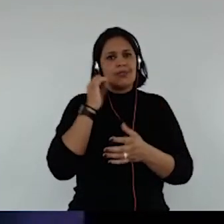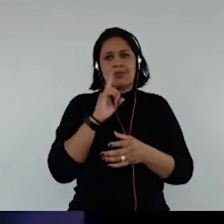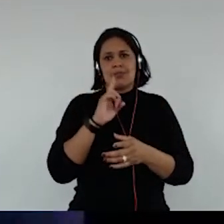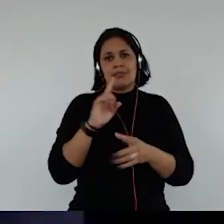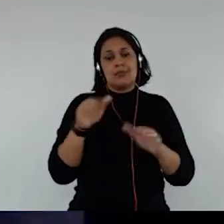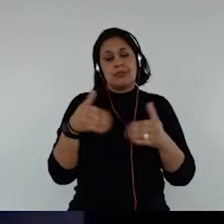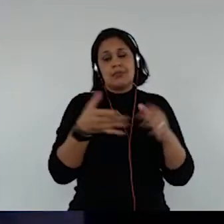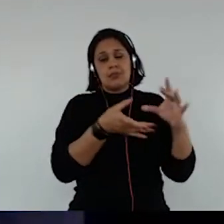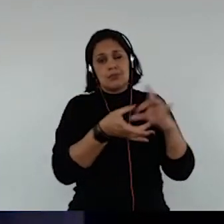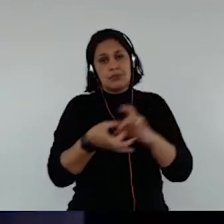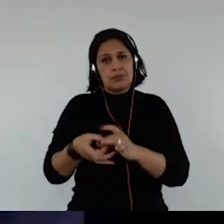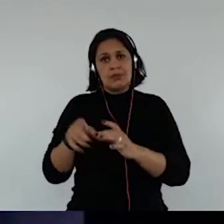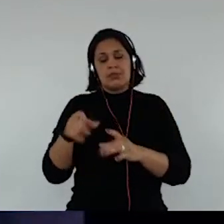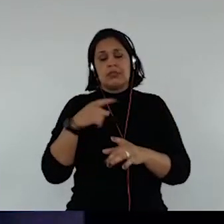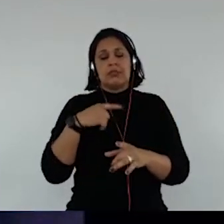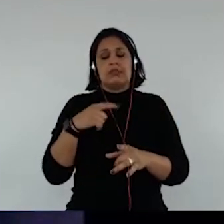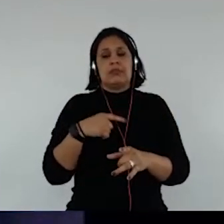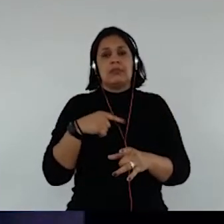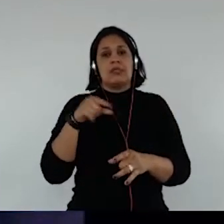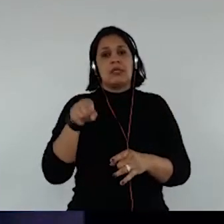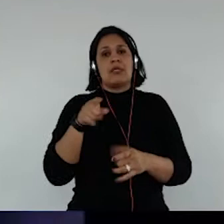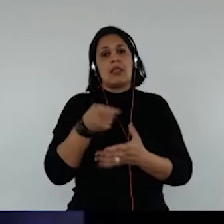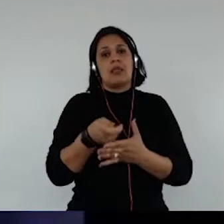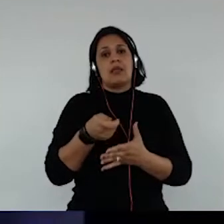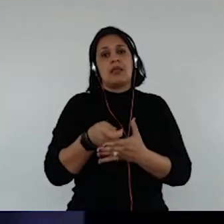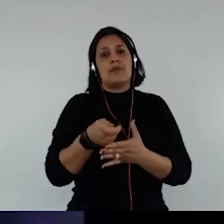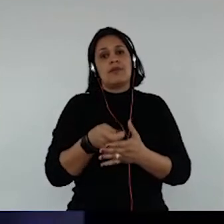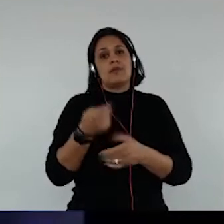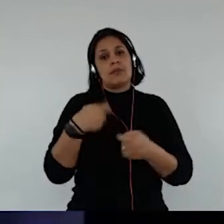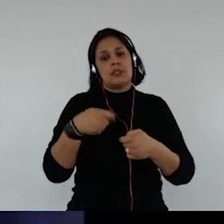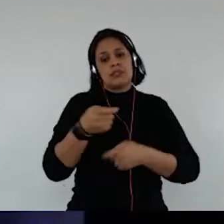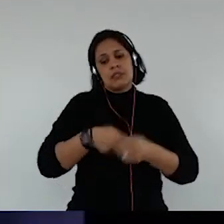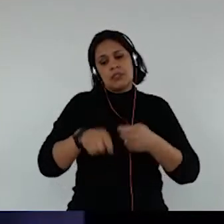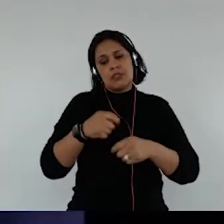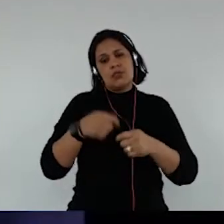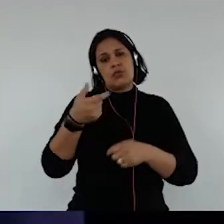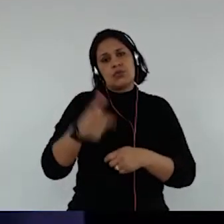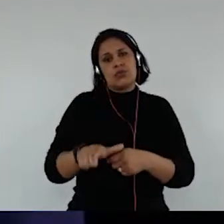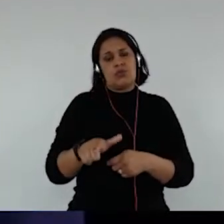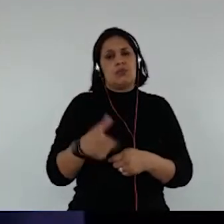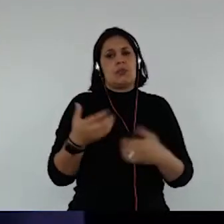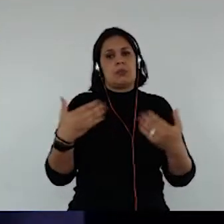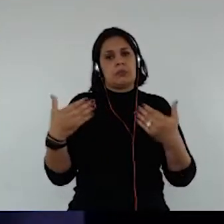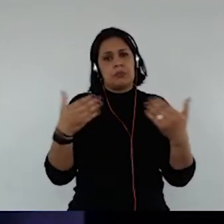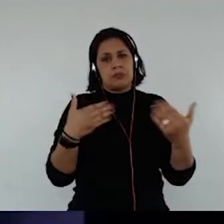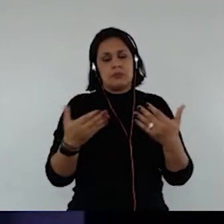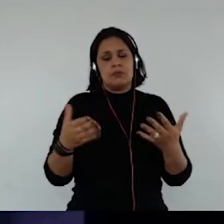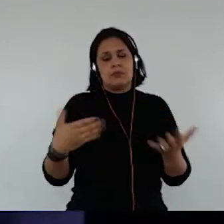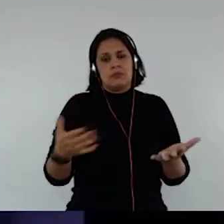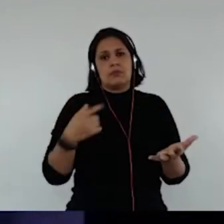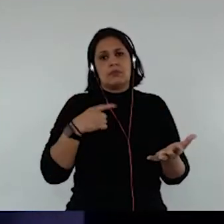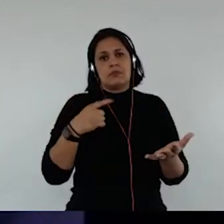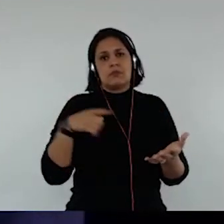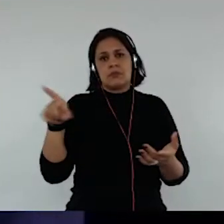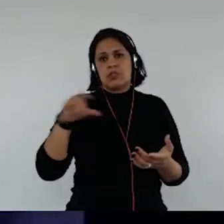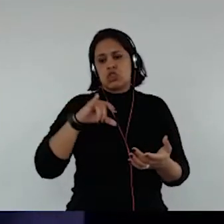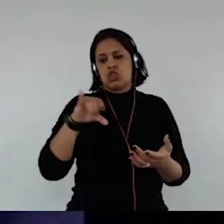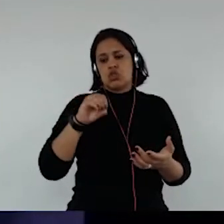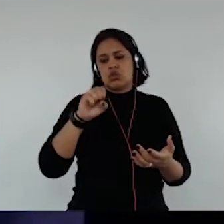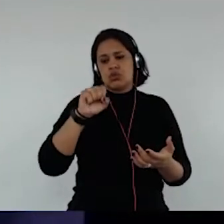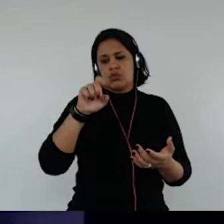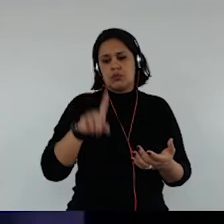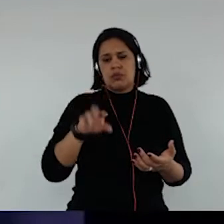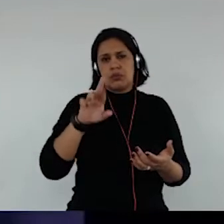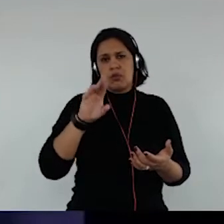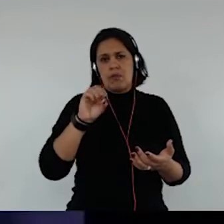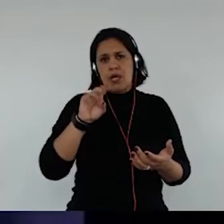contexto em que se insere esse dever de renegociar, e aí temos, o doutor Zé Roberto já me antecipou,